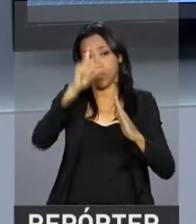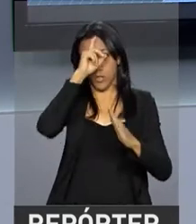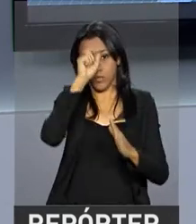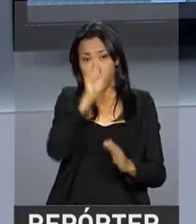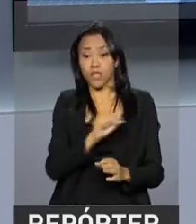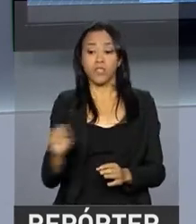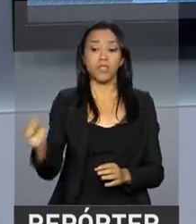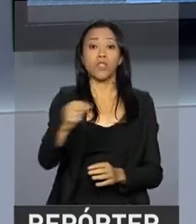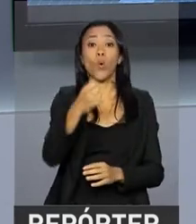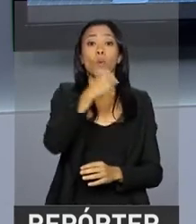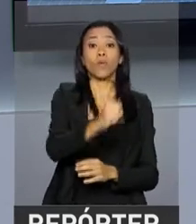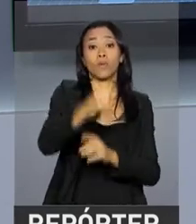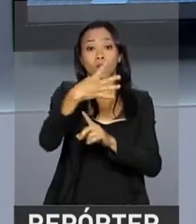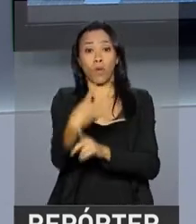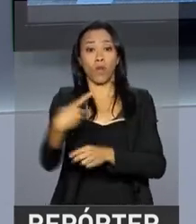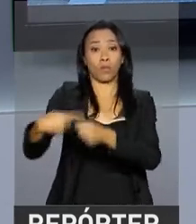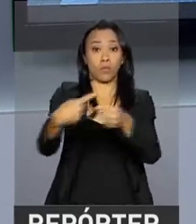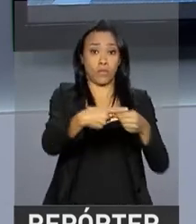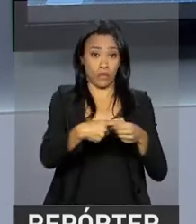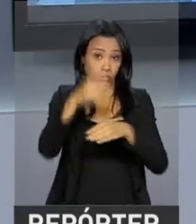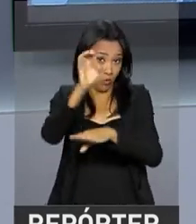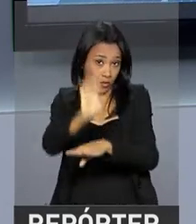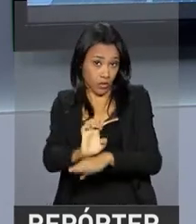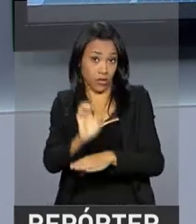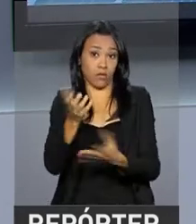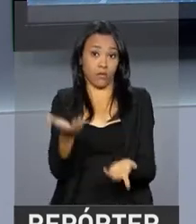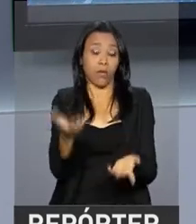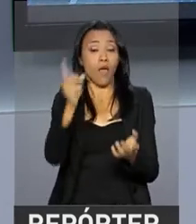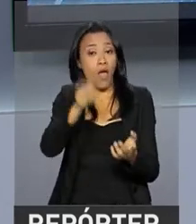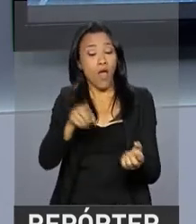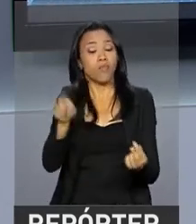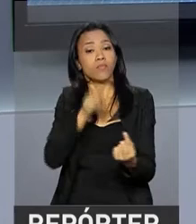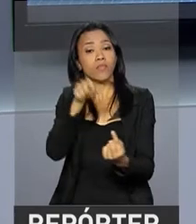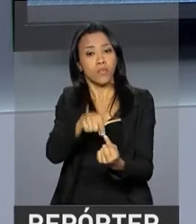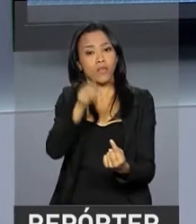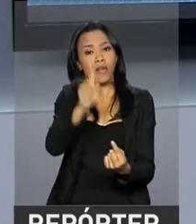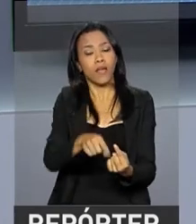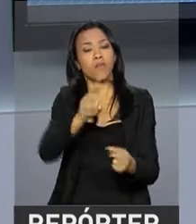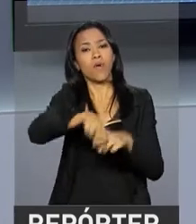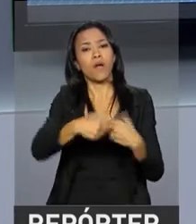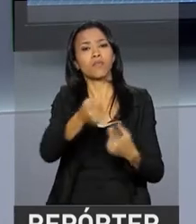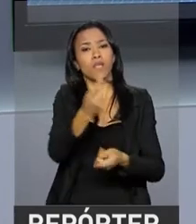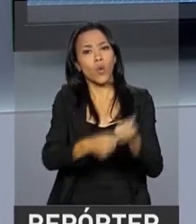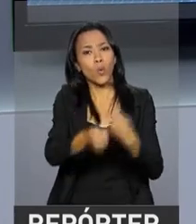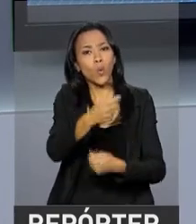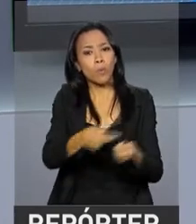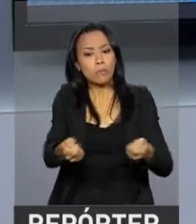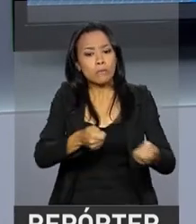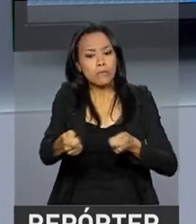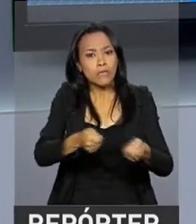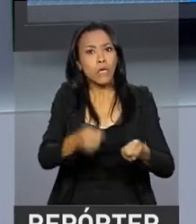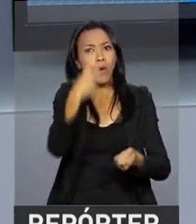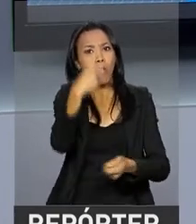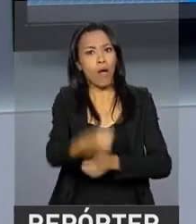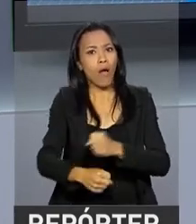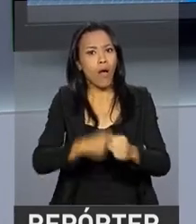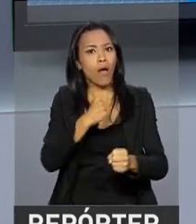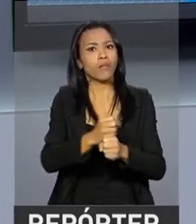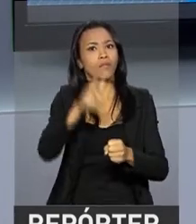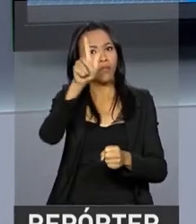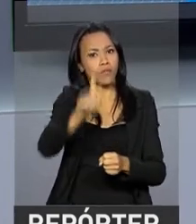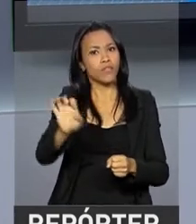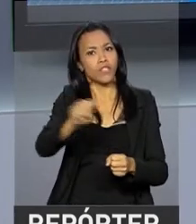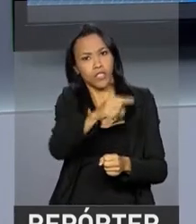84 municípios do estado a medida é resultado da economia obtida em um ano de gestão que possibilita reinvestir recursos